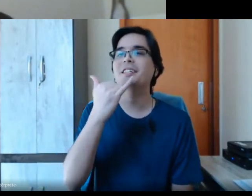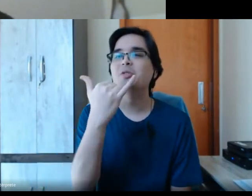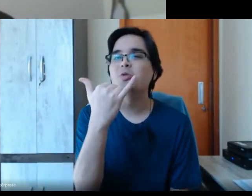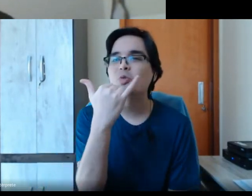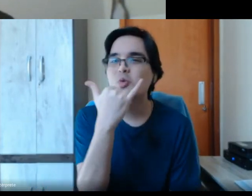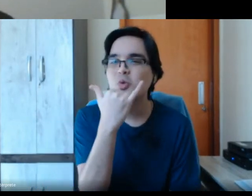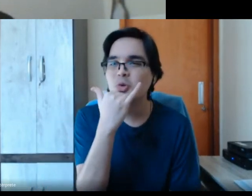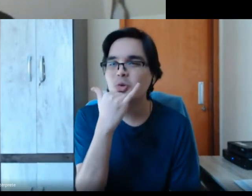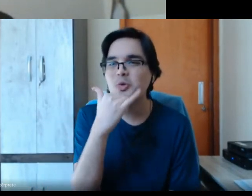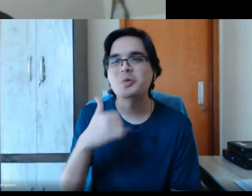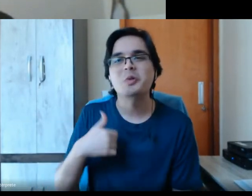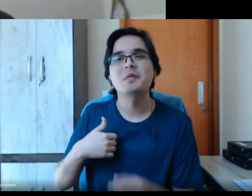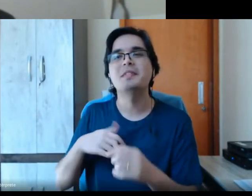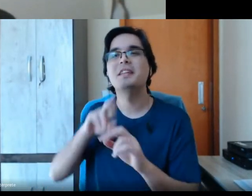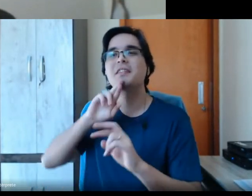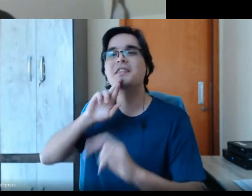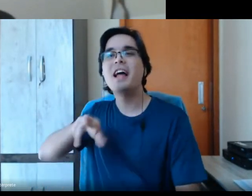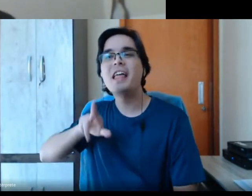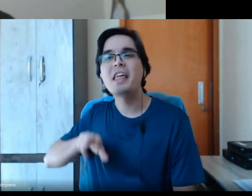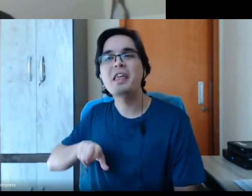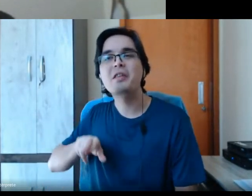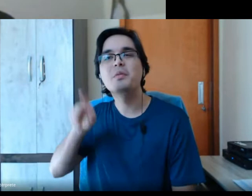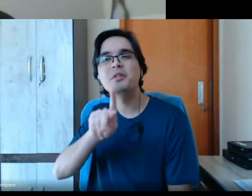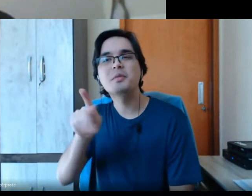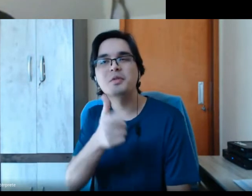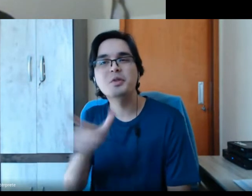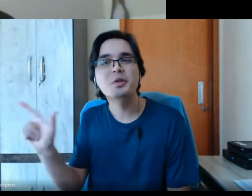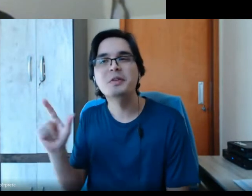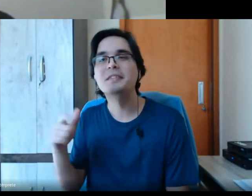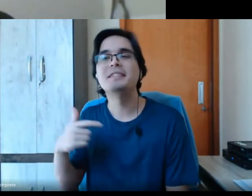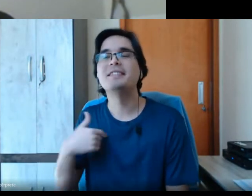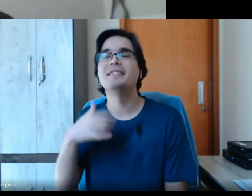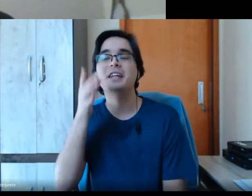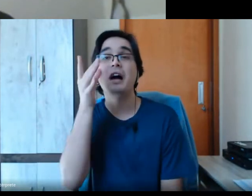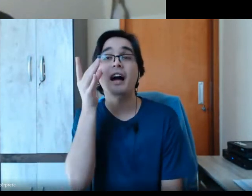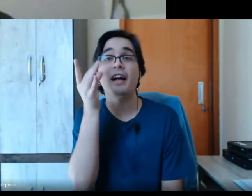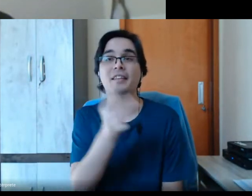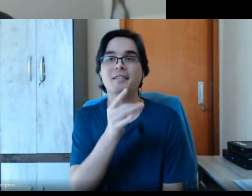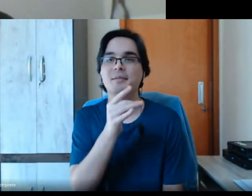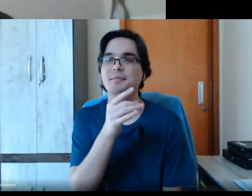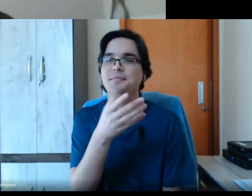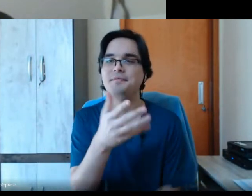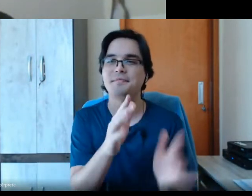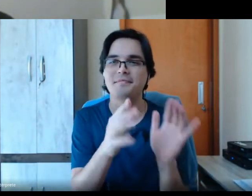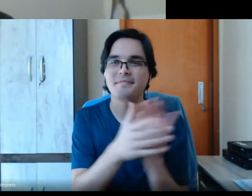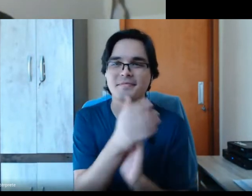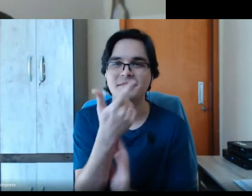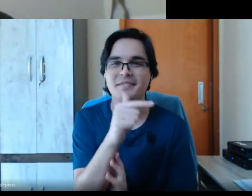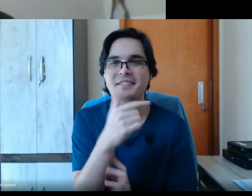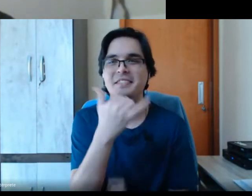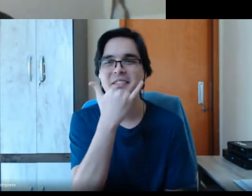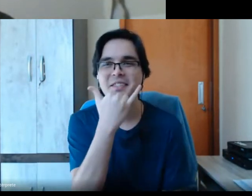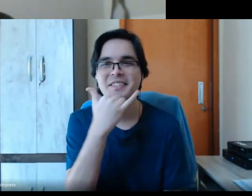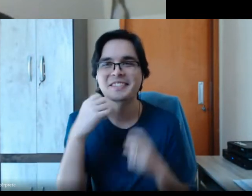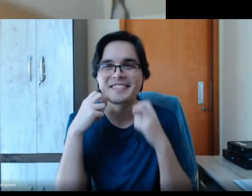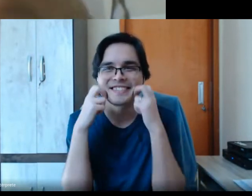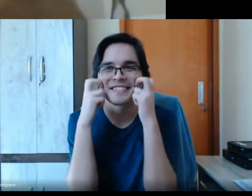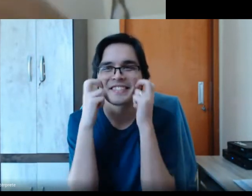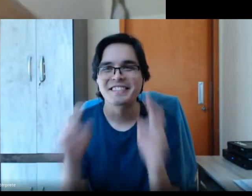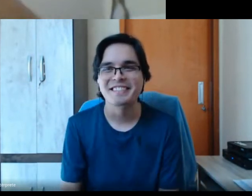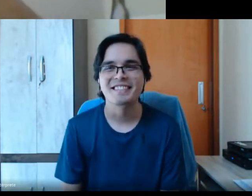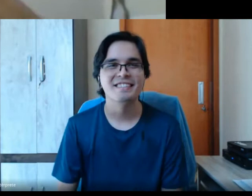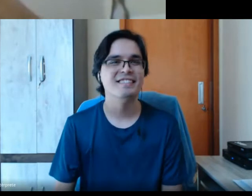aí remotas, o que vocês recomendam como um limite de tempo, um tempo adequado, tanto para o professor, para o docente, como